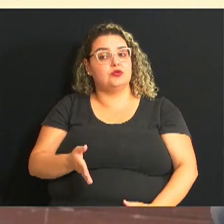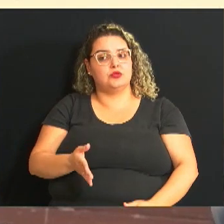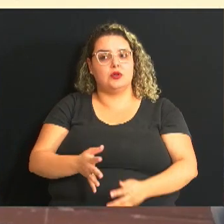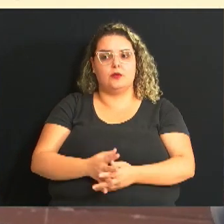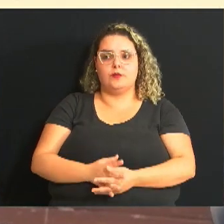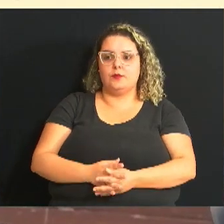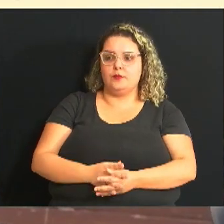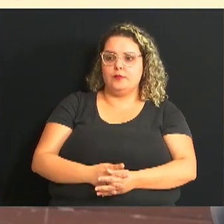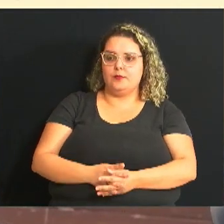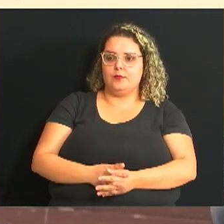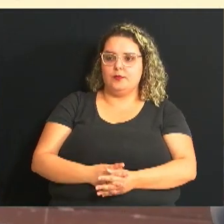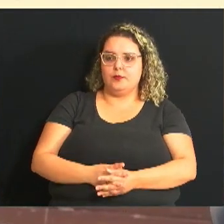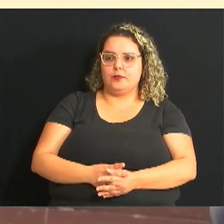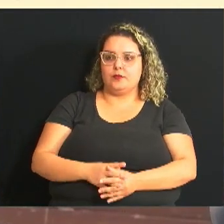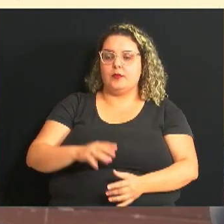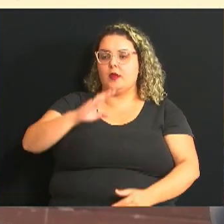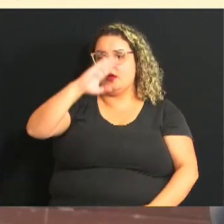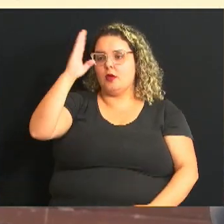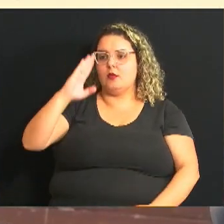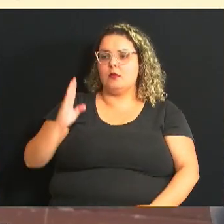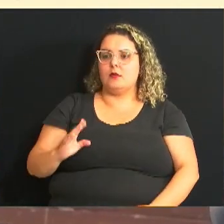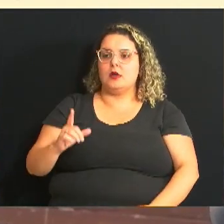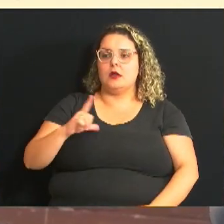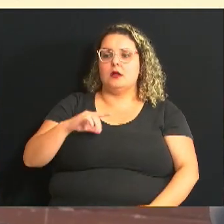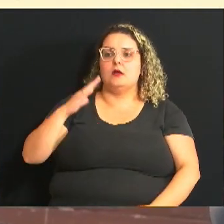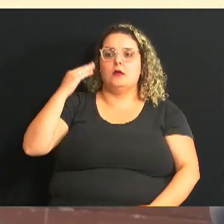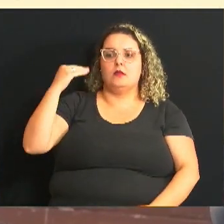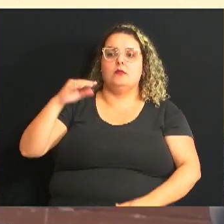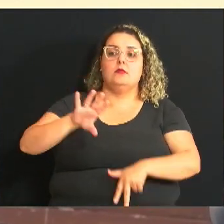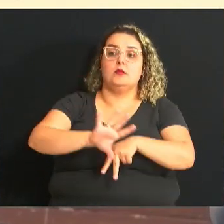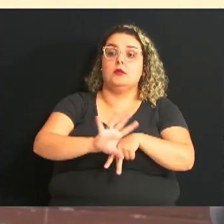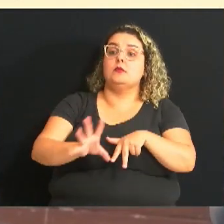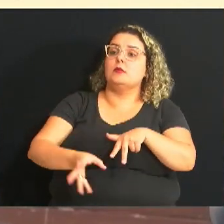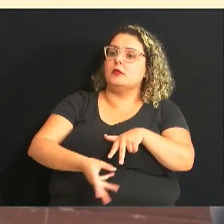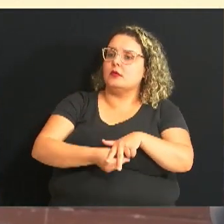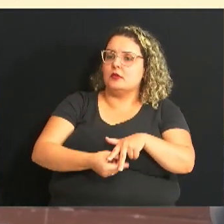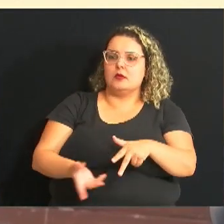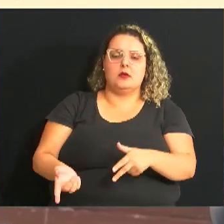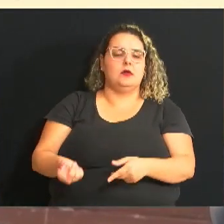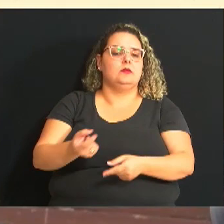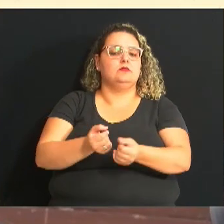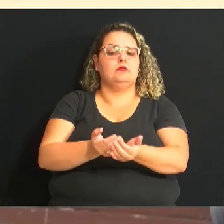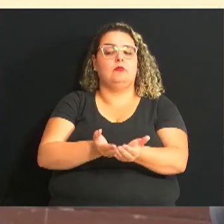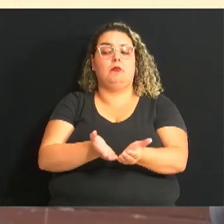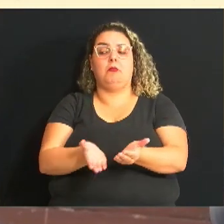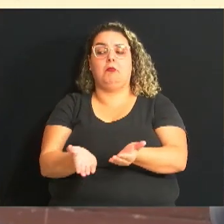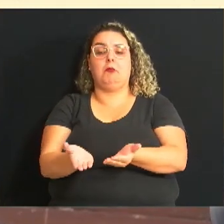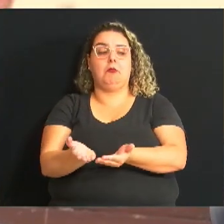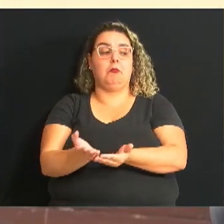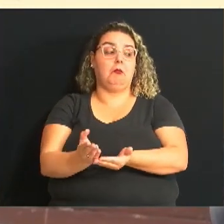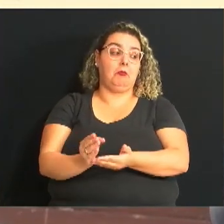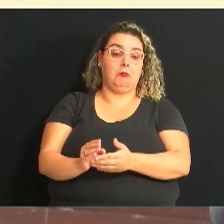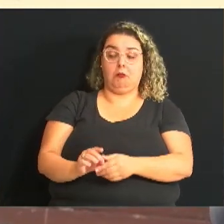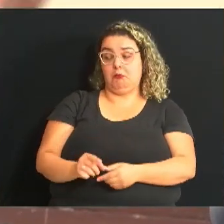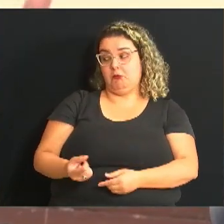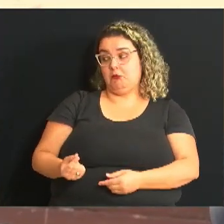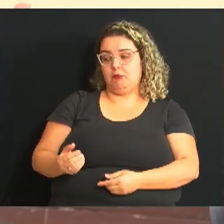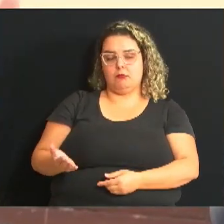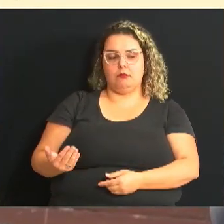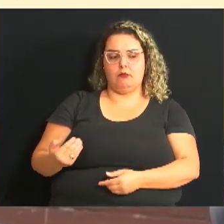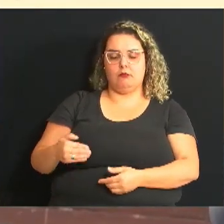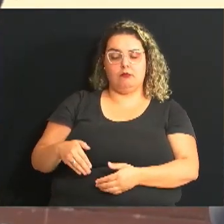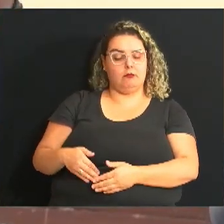pessoal, o Brasil ele tem uma fama de corrupção muito grande, de desvio de dinheiro, de que aqui dinheiro,